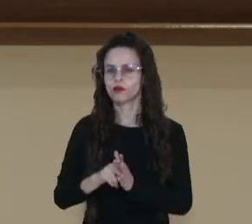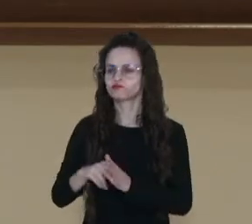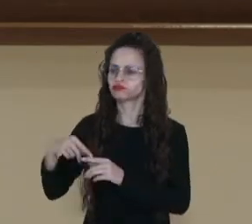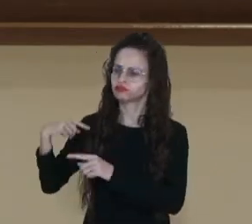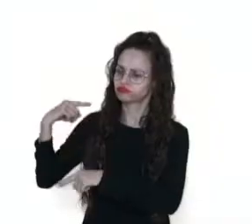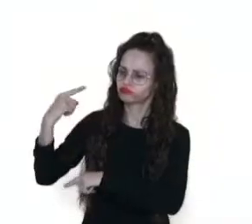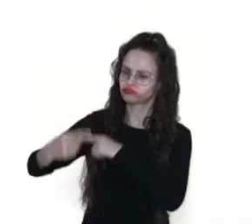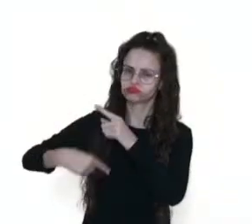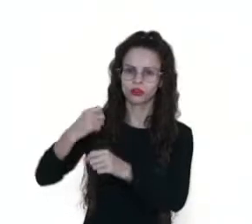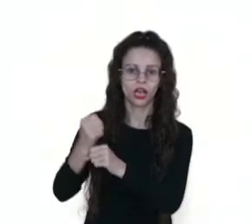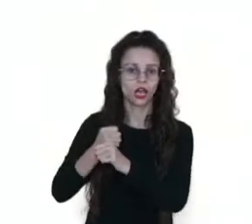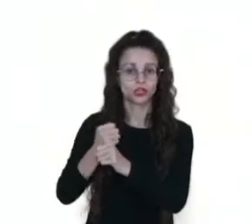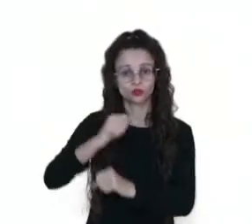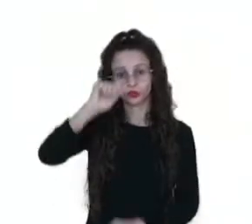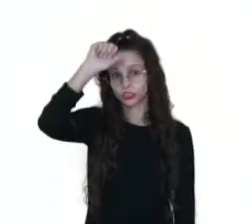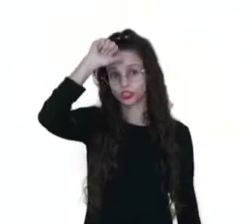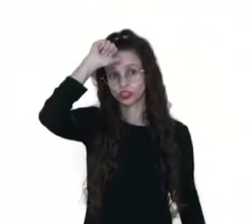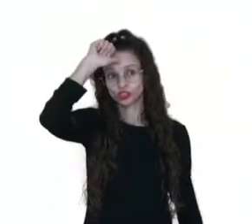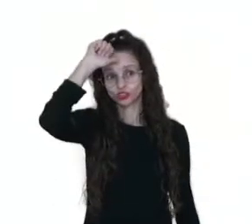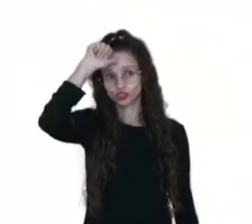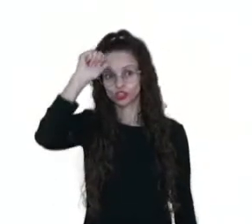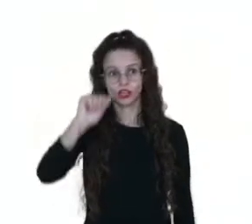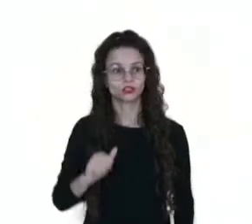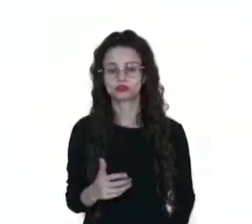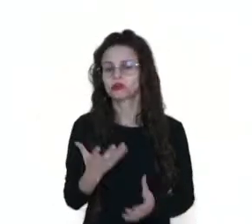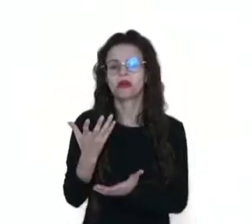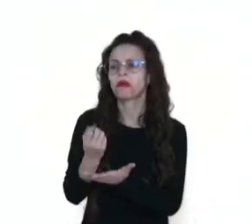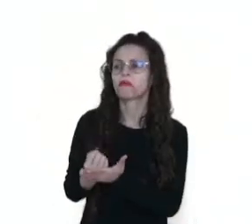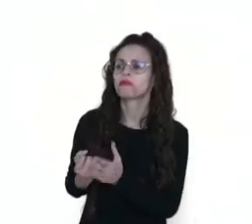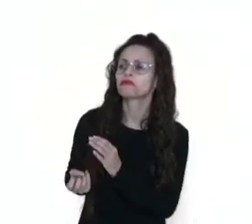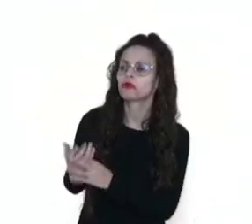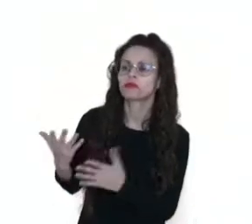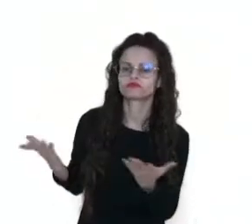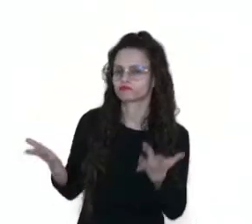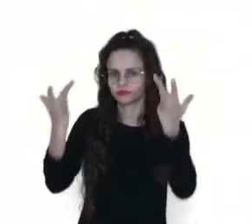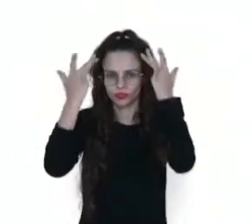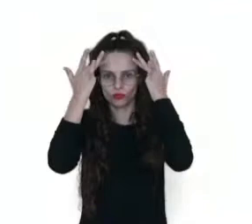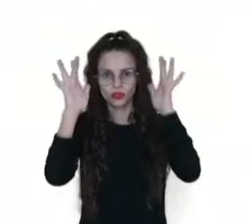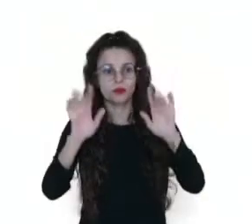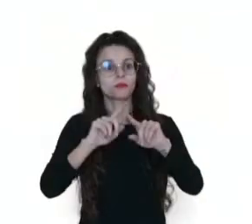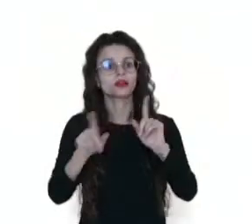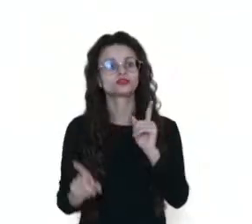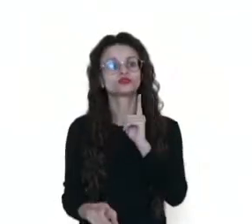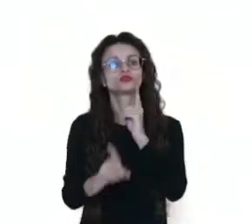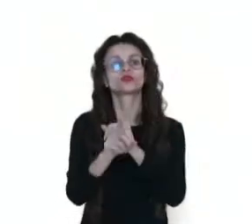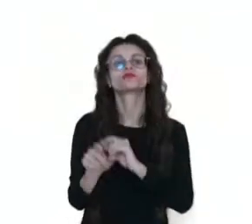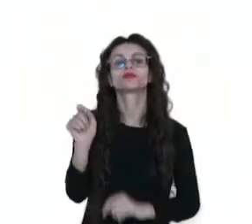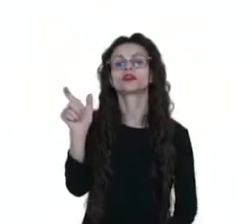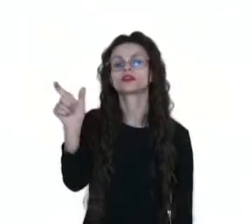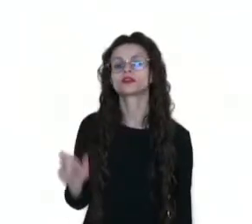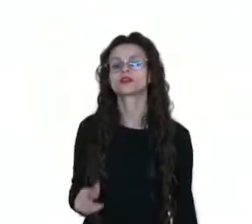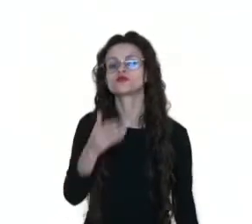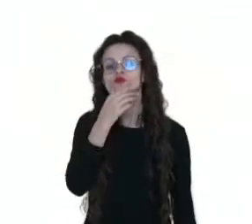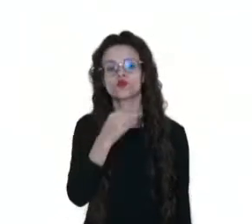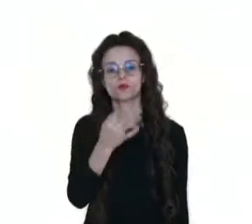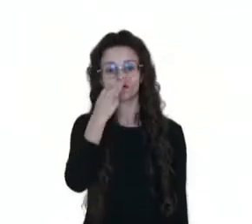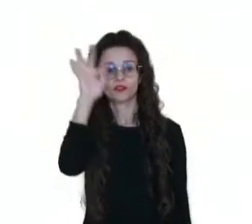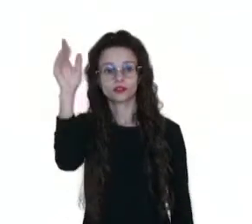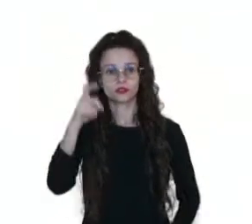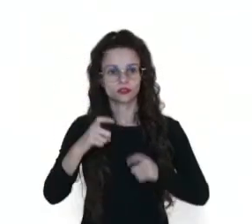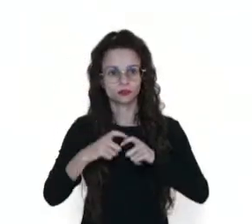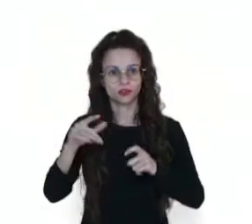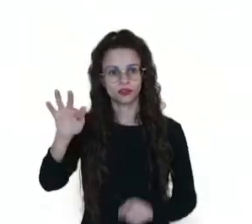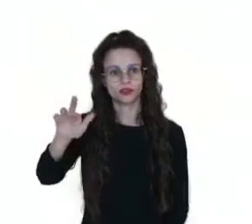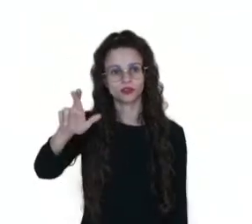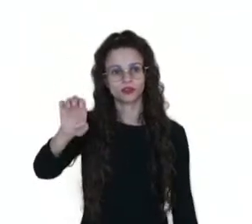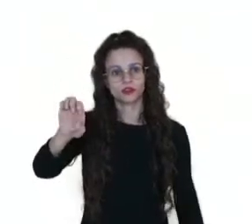milenar indiana, sem registros de quando surgiu. Mas foi descoberto quando o médico francês